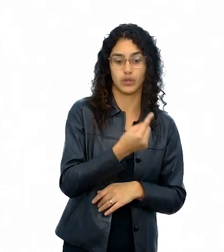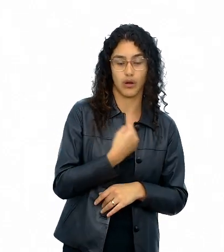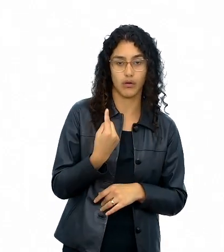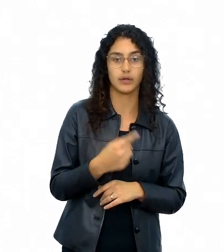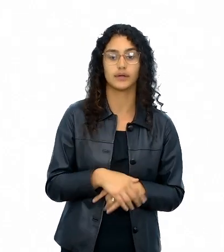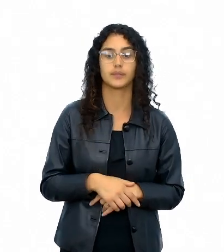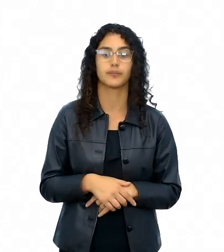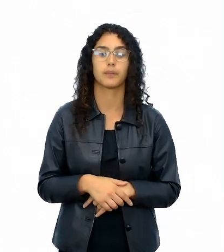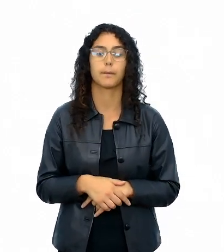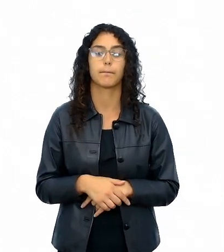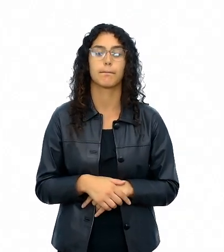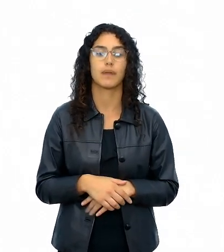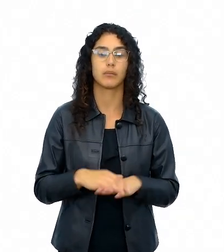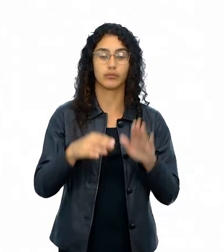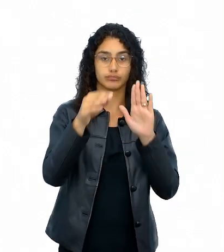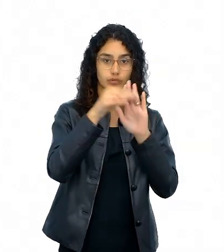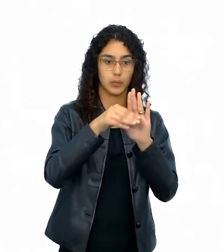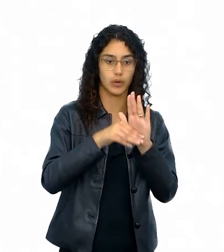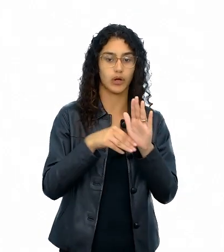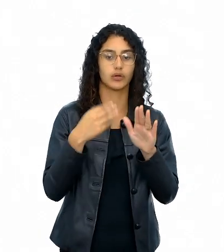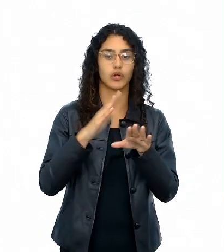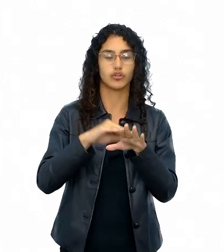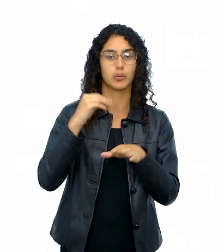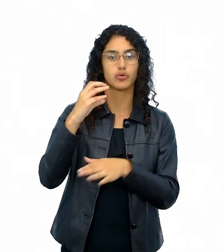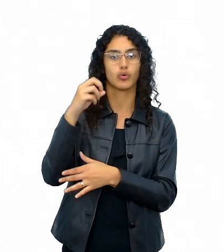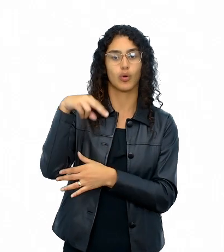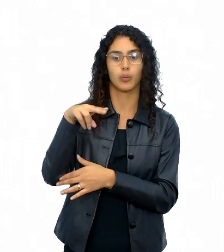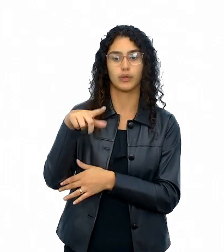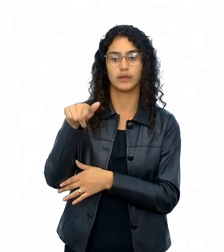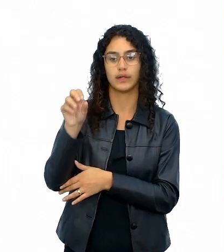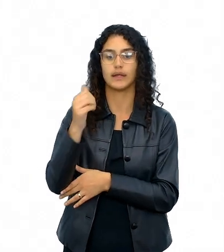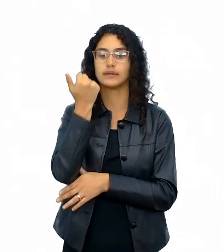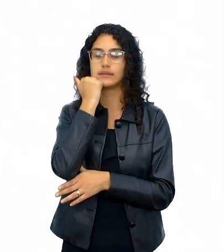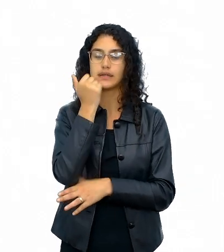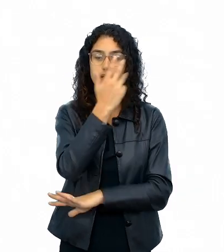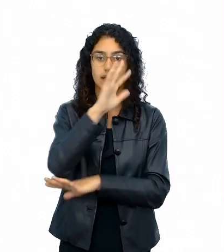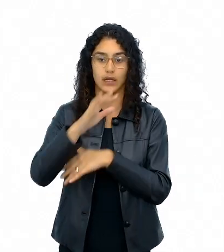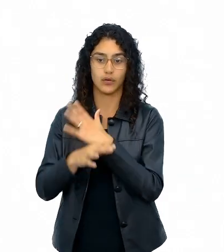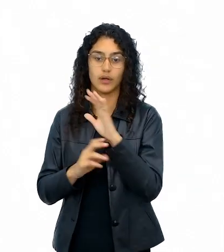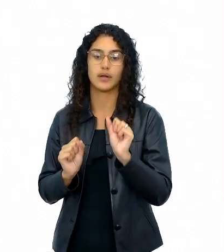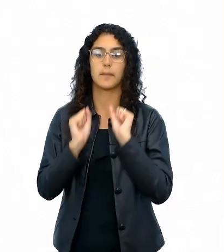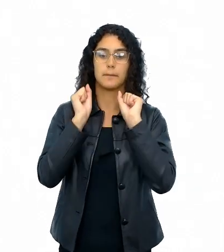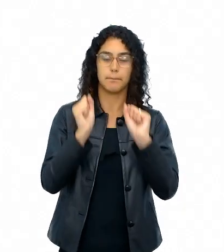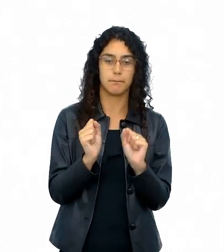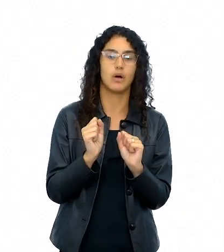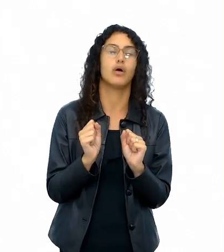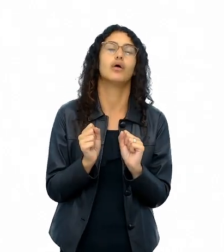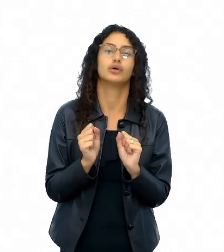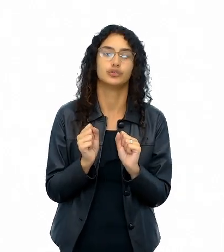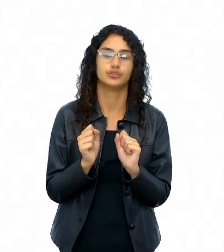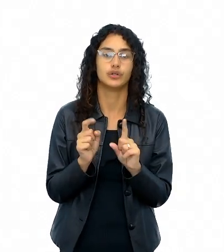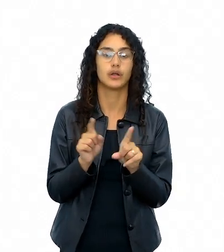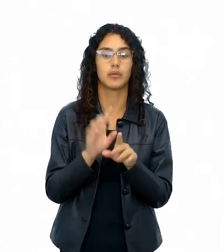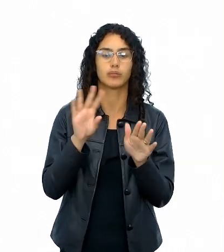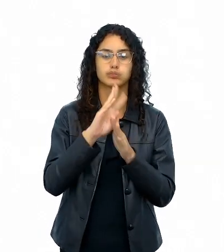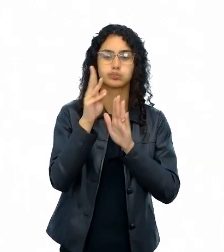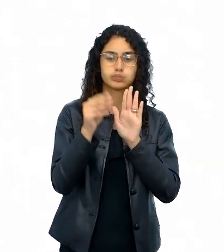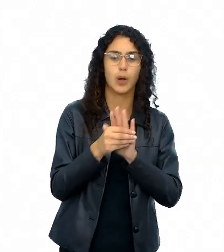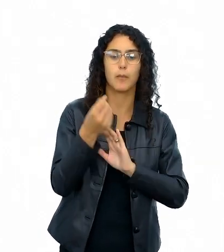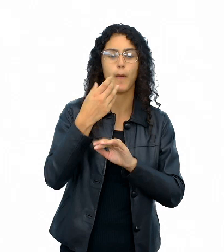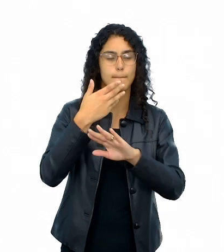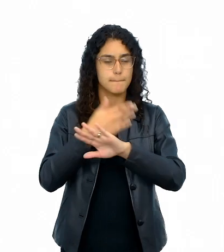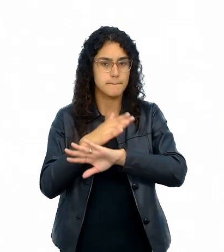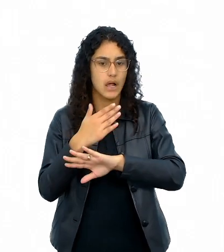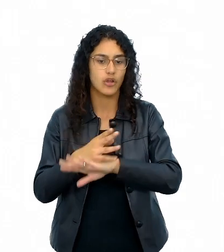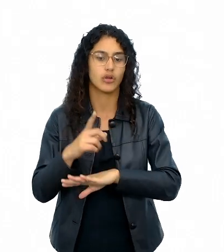conosco pelo formulário, que a gente chama de Comunidade de Ciência da Natureza, poderão, então, inserir suas boas